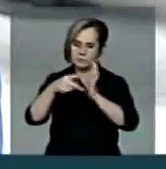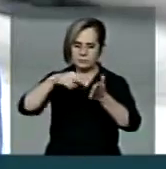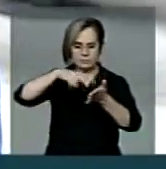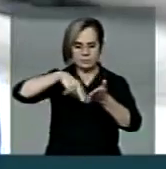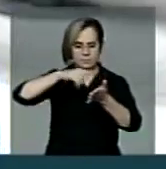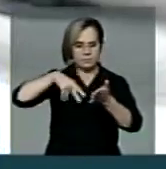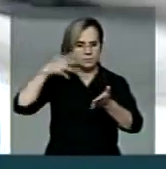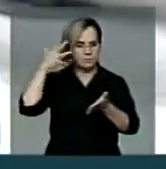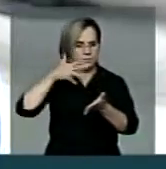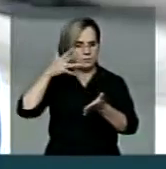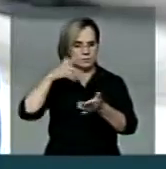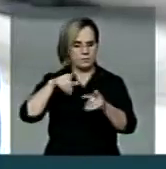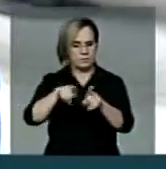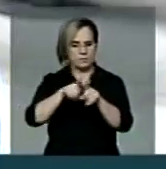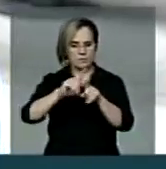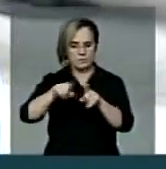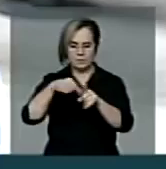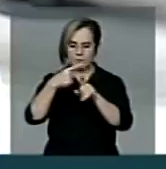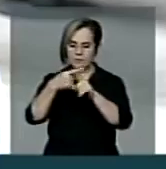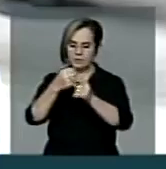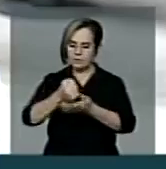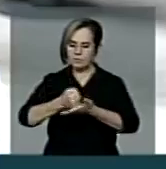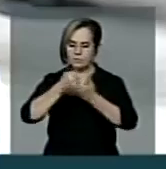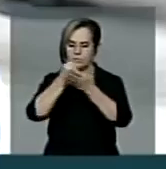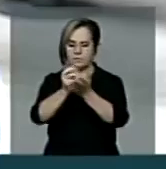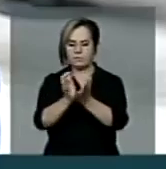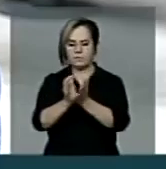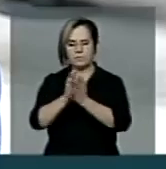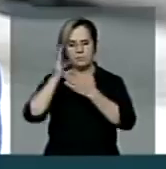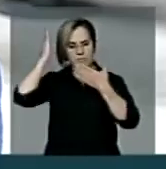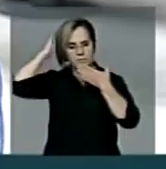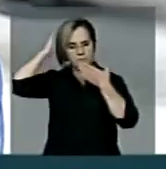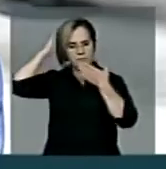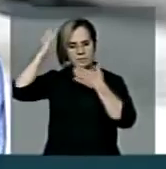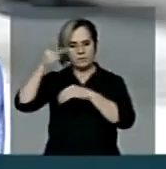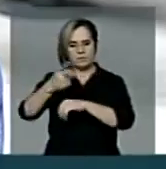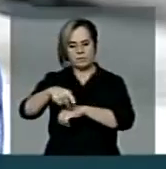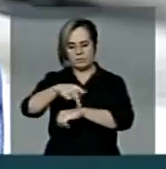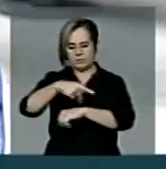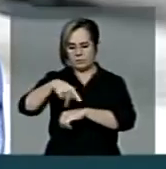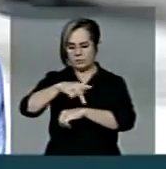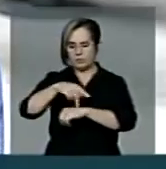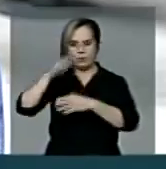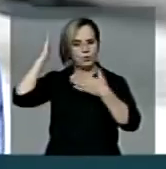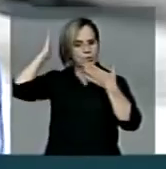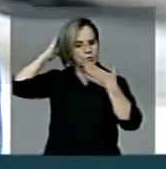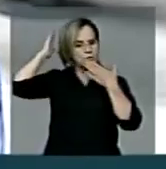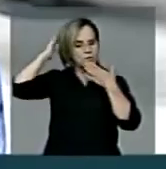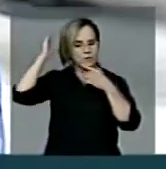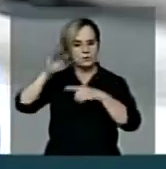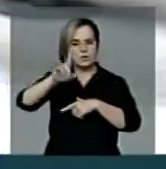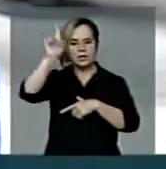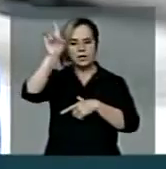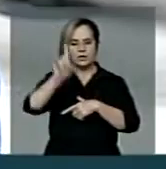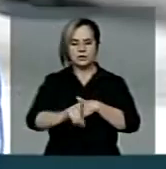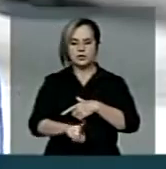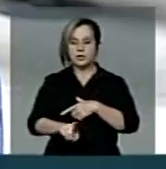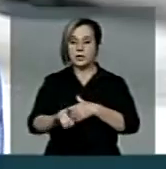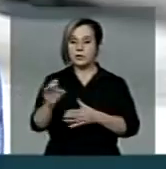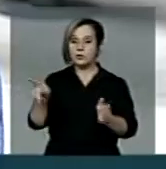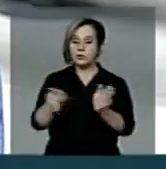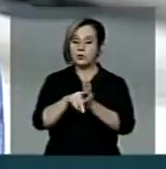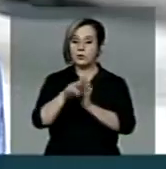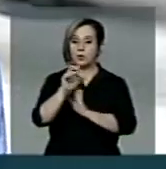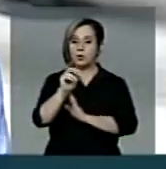pronunciamento e mais solidário ainda aos indígenas desse país. Os indígenas têm direitos chamados direitos